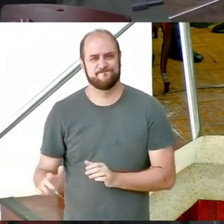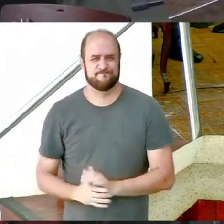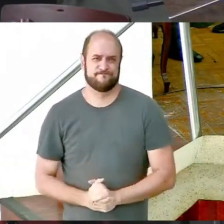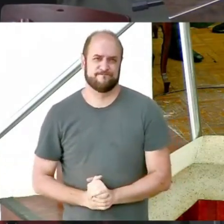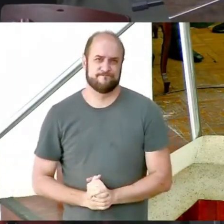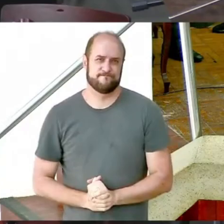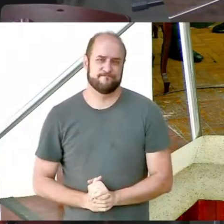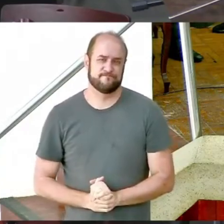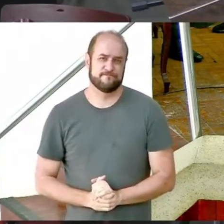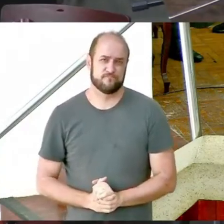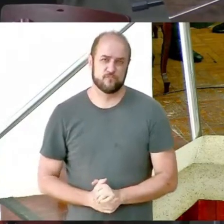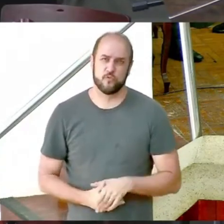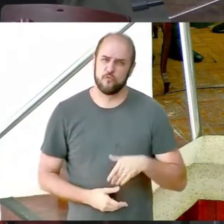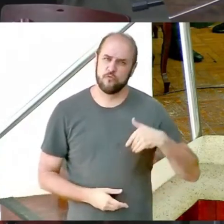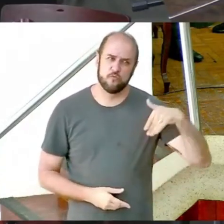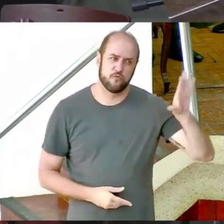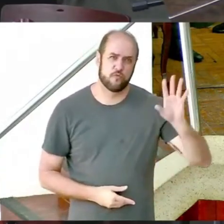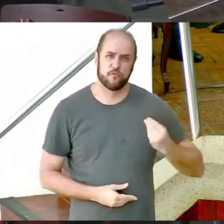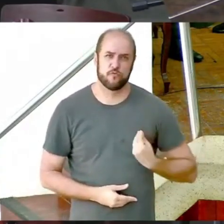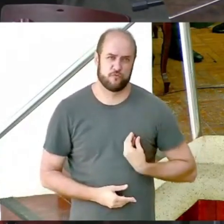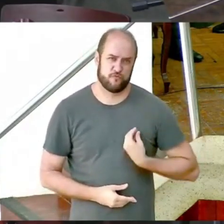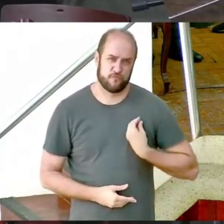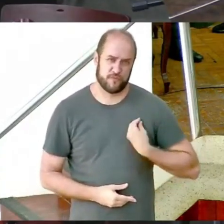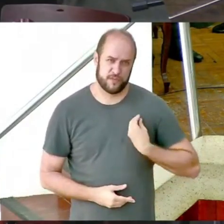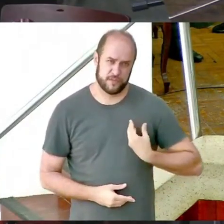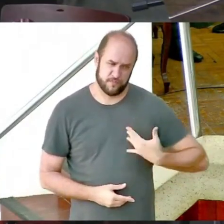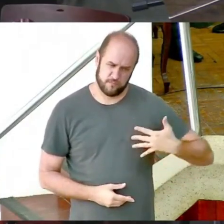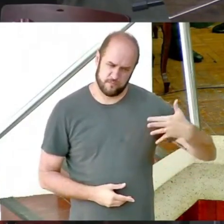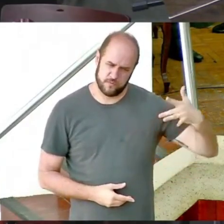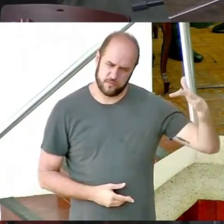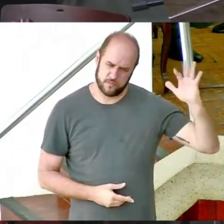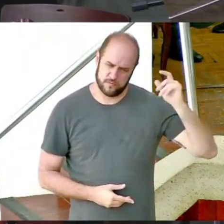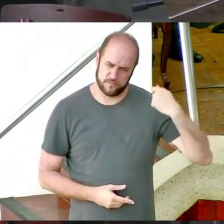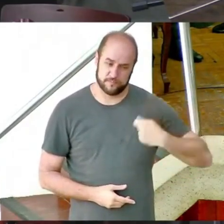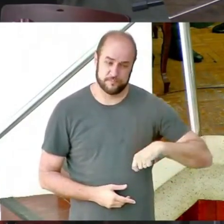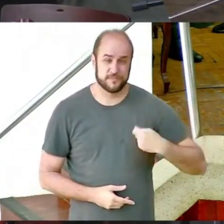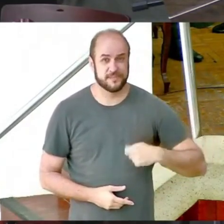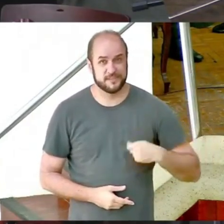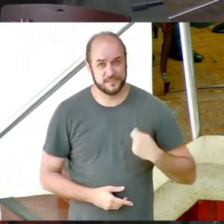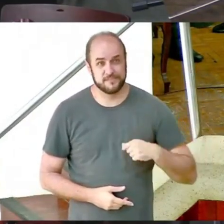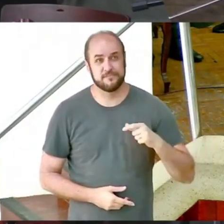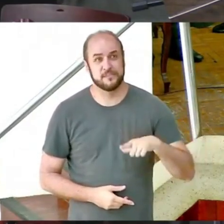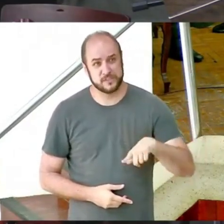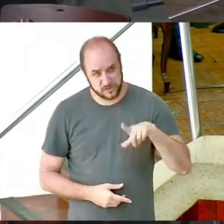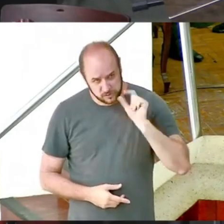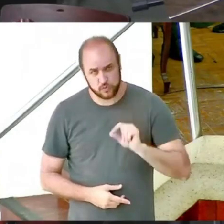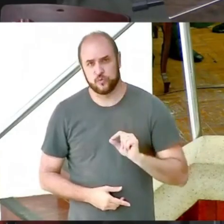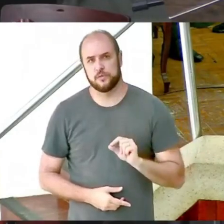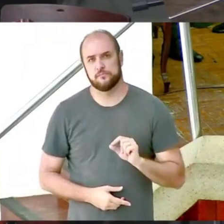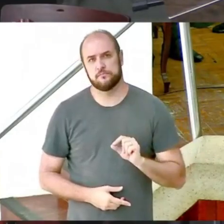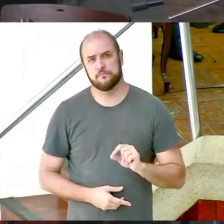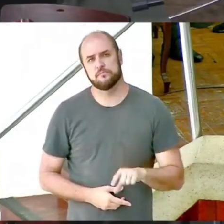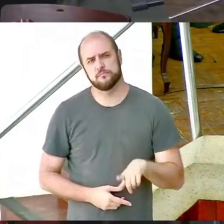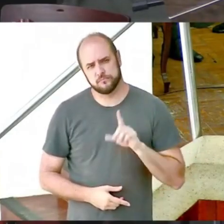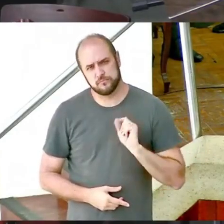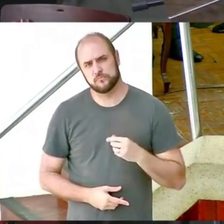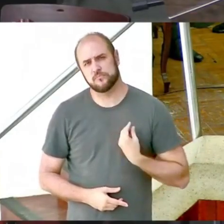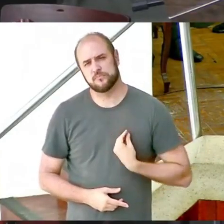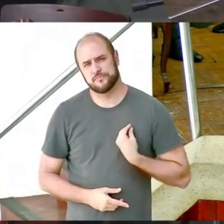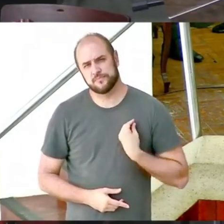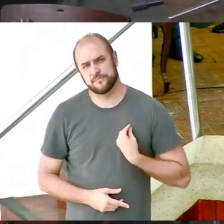E ela seguiu a sua vida, porque ela precisou fazer uma decisão, uma opção.